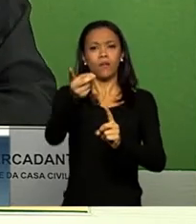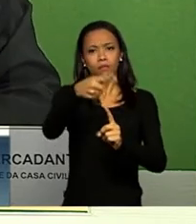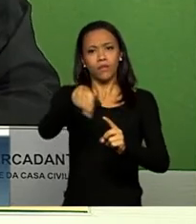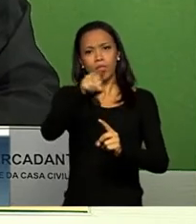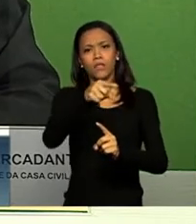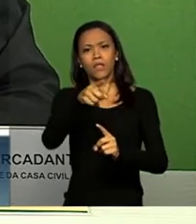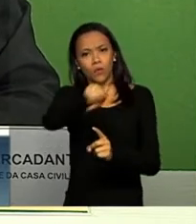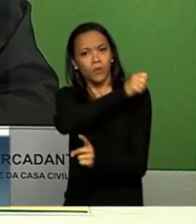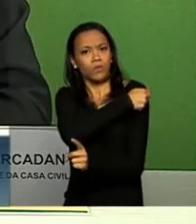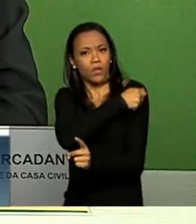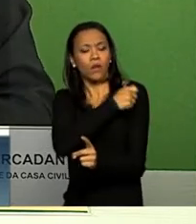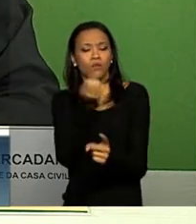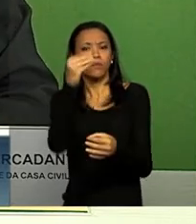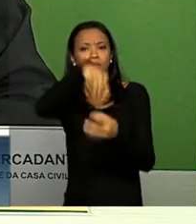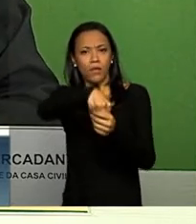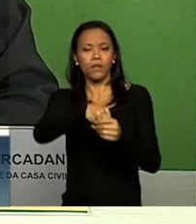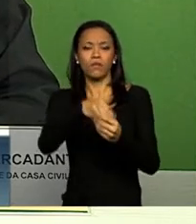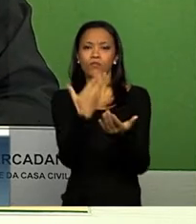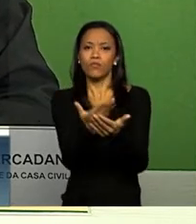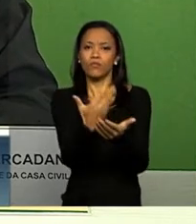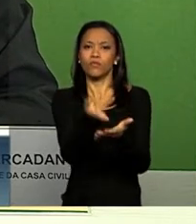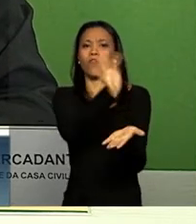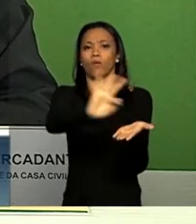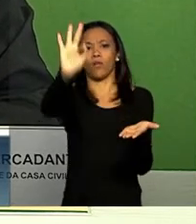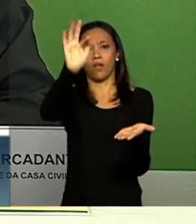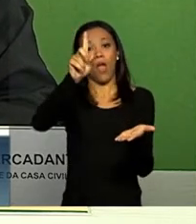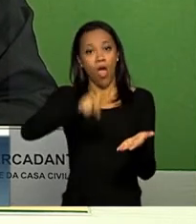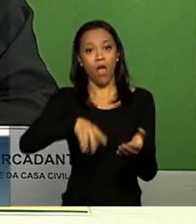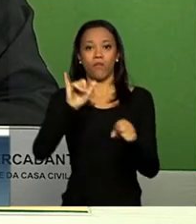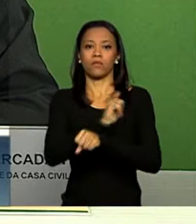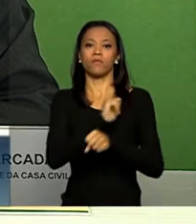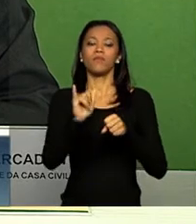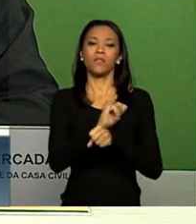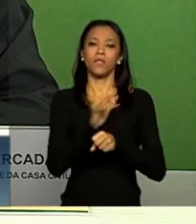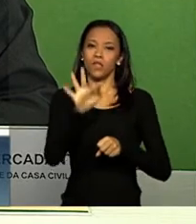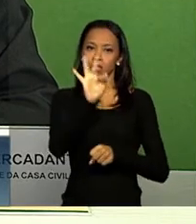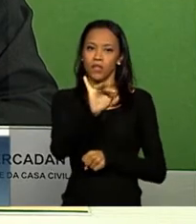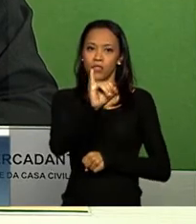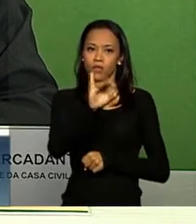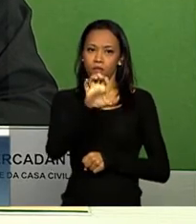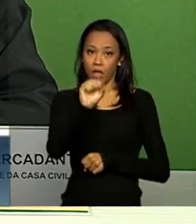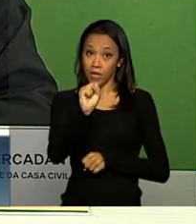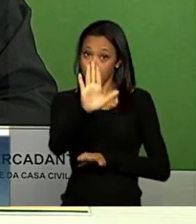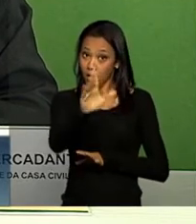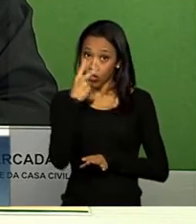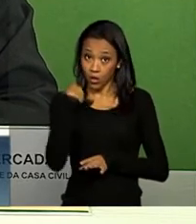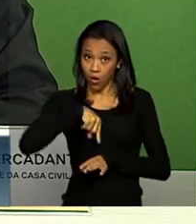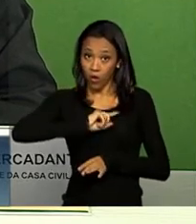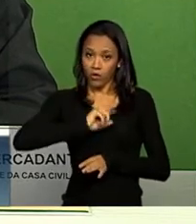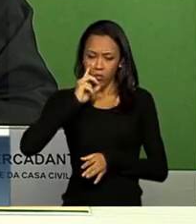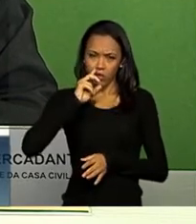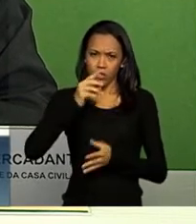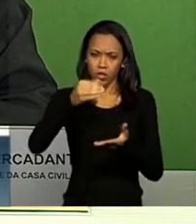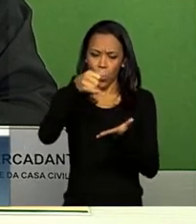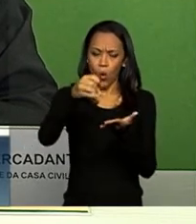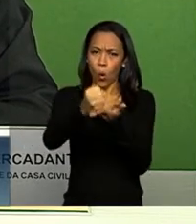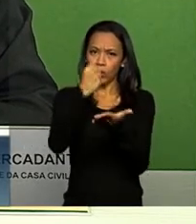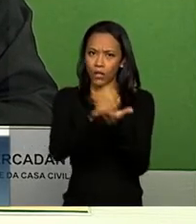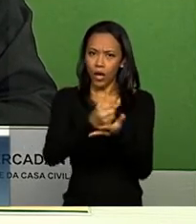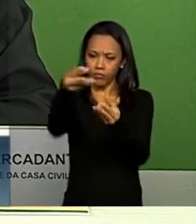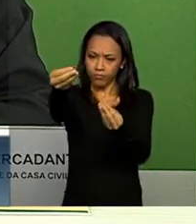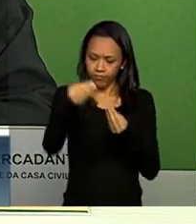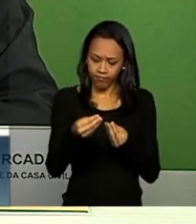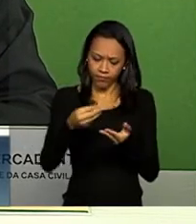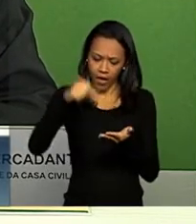O FIES vai continuar sendo um grande instrumento. Agora, nós vamos analisar contrato por contrato, verificar se houve abuso